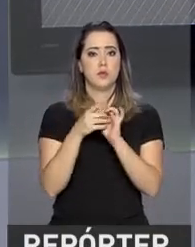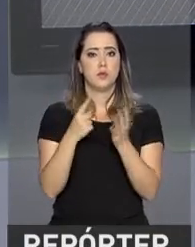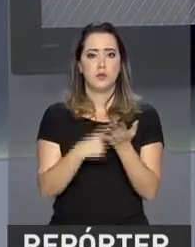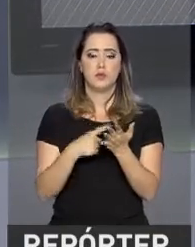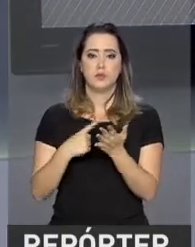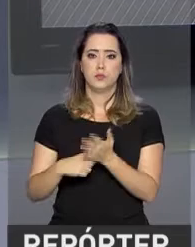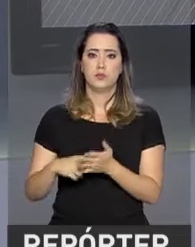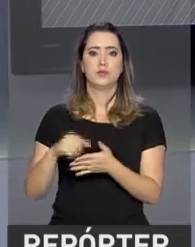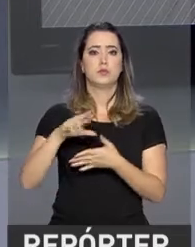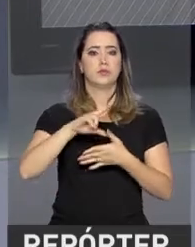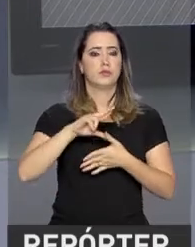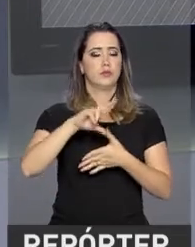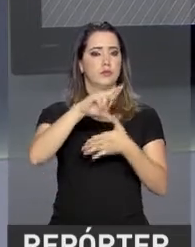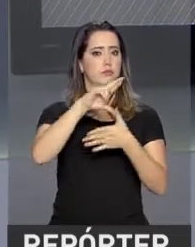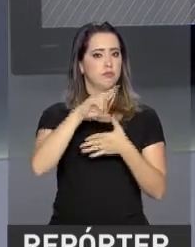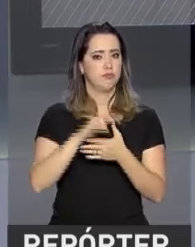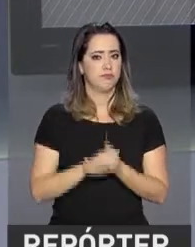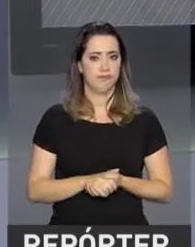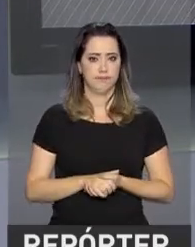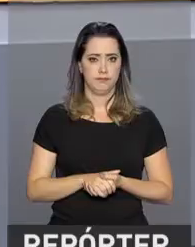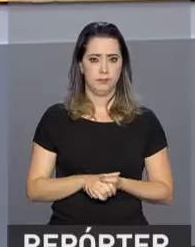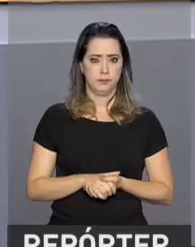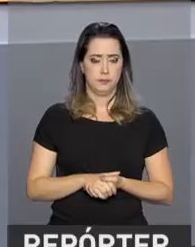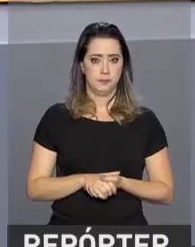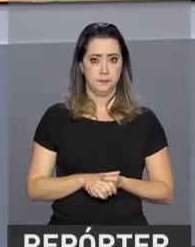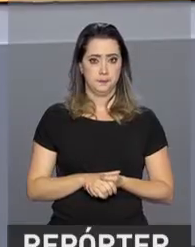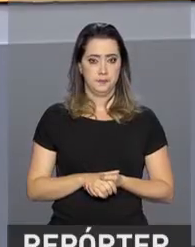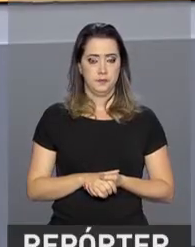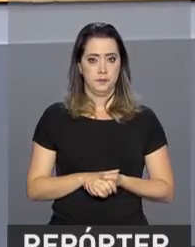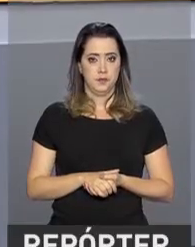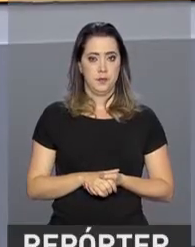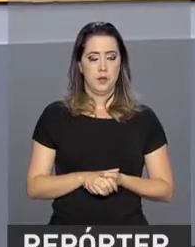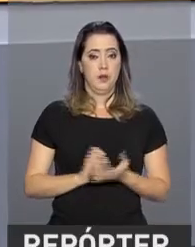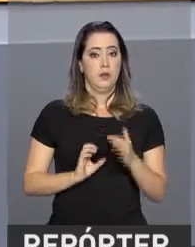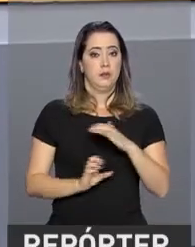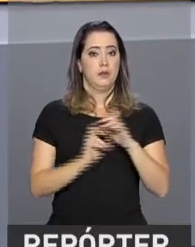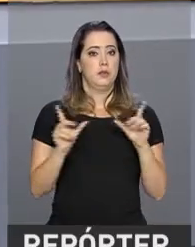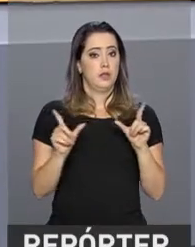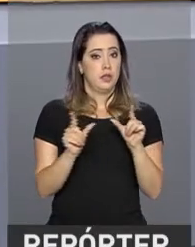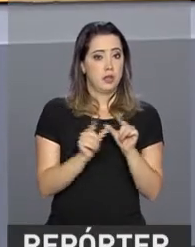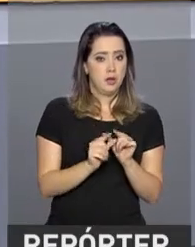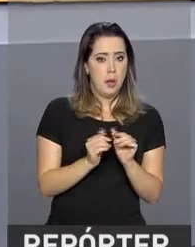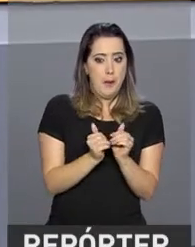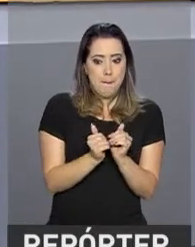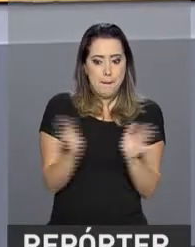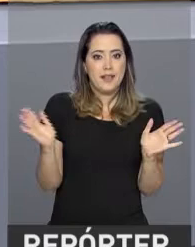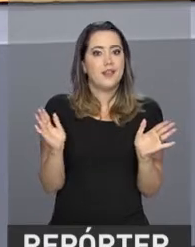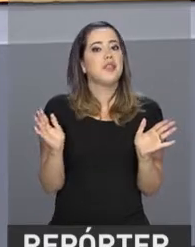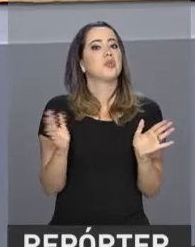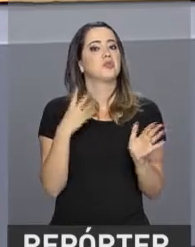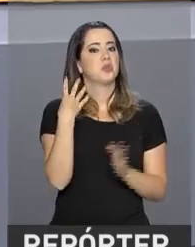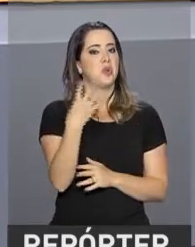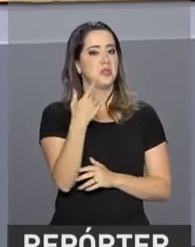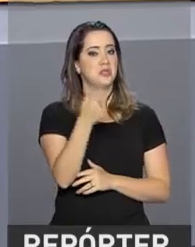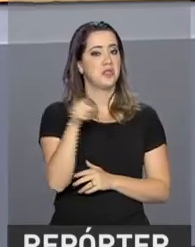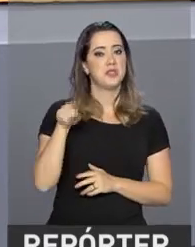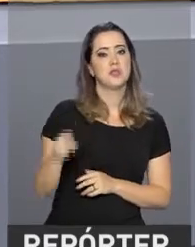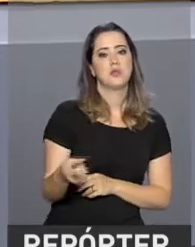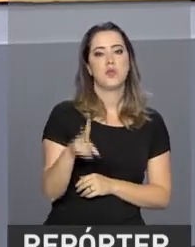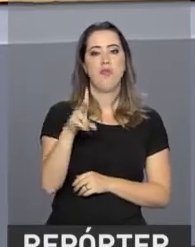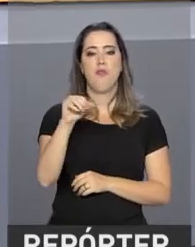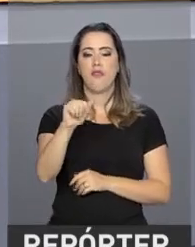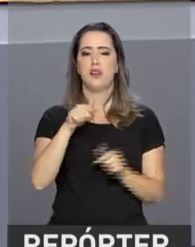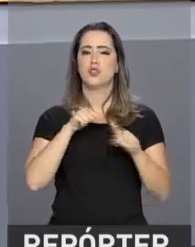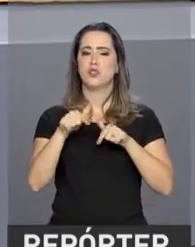de cingapura na américa latina os pequenos negócios abriram mais de 47 mil vagas de trabalho em março